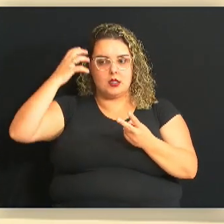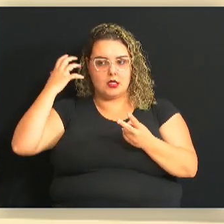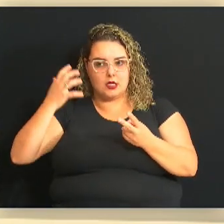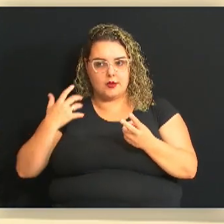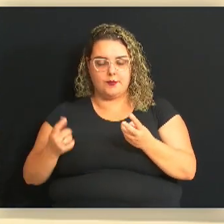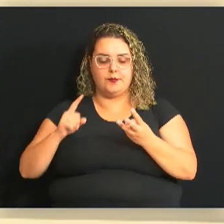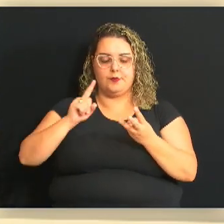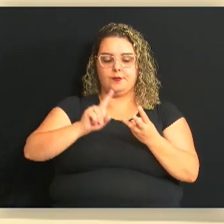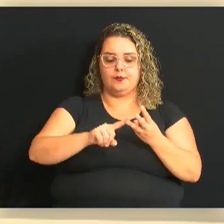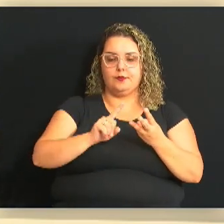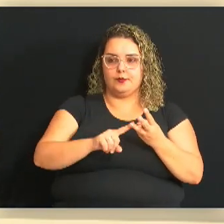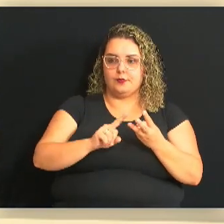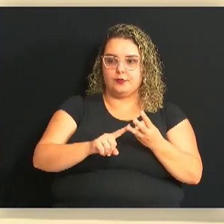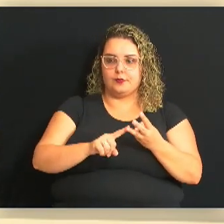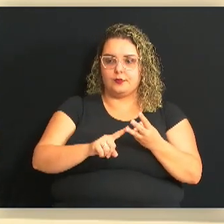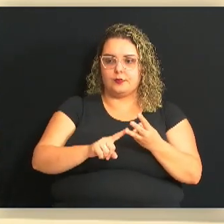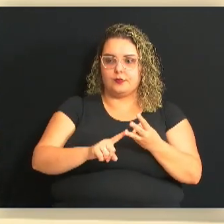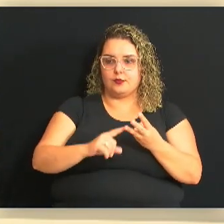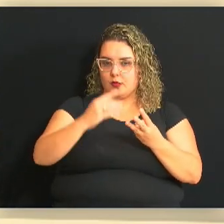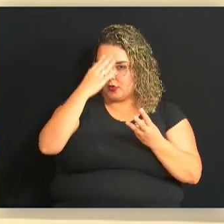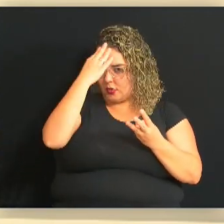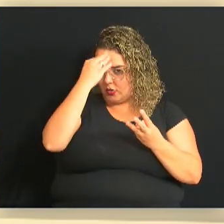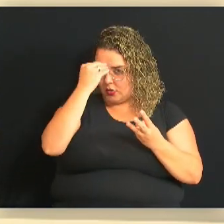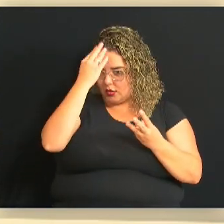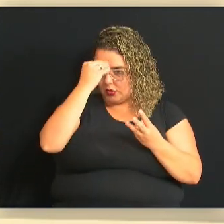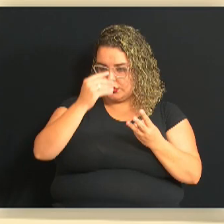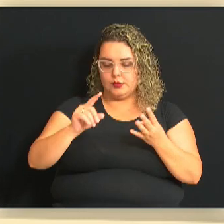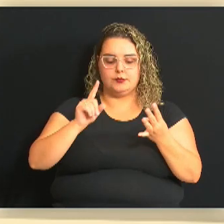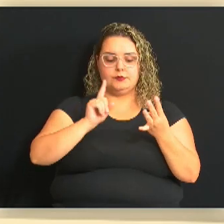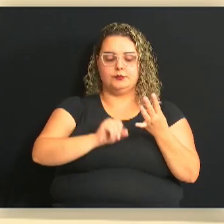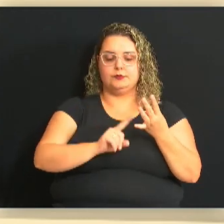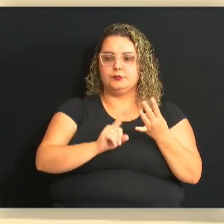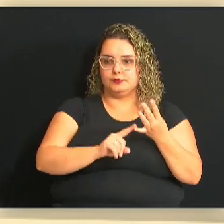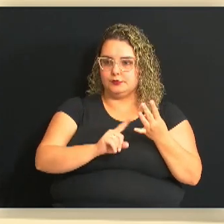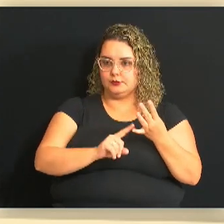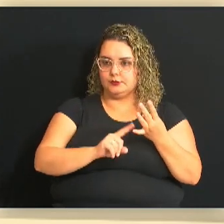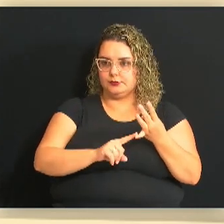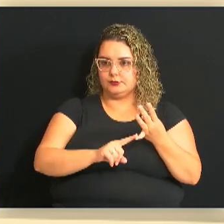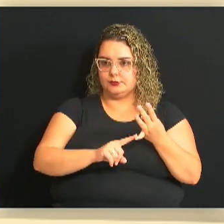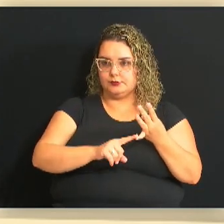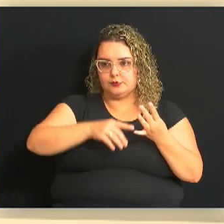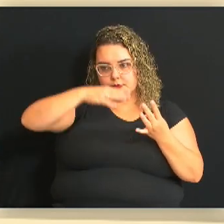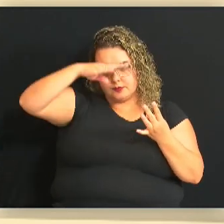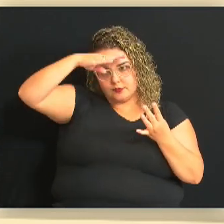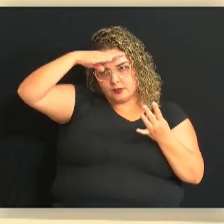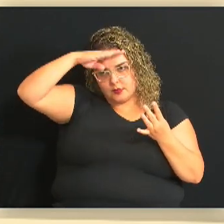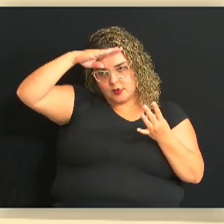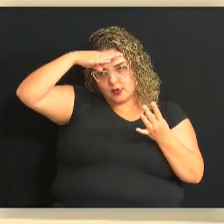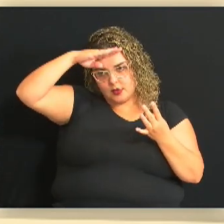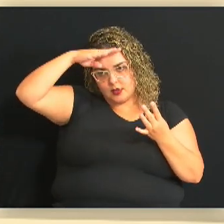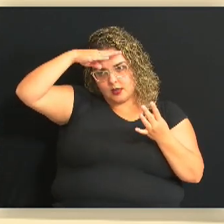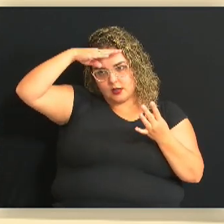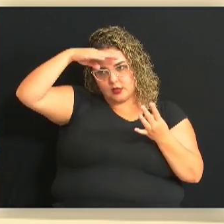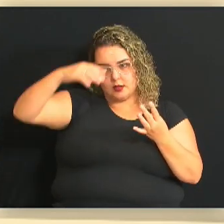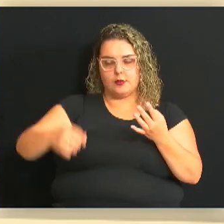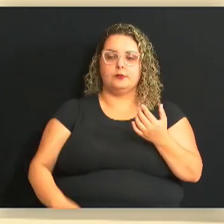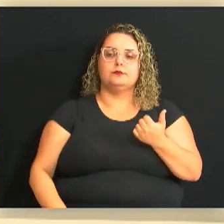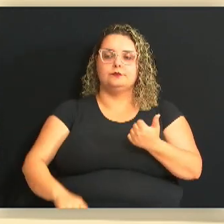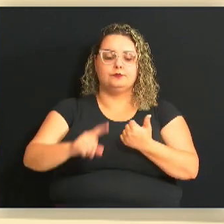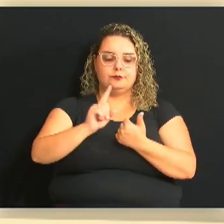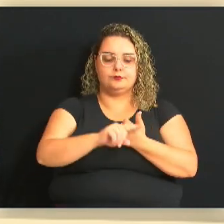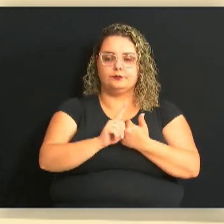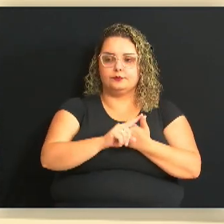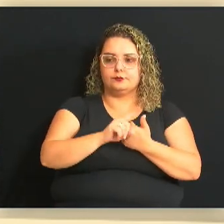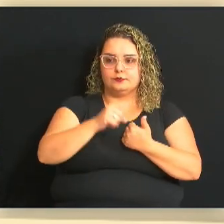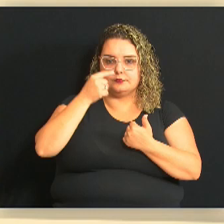Calisto, o vereador Jair da farmácia, o vereador Marcelo da farmácia, a